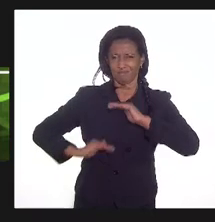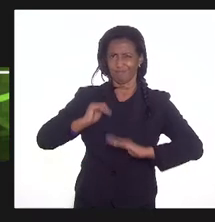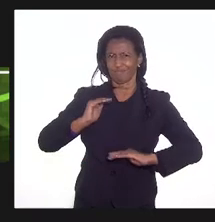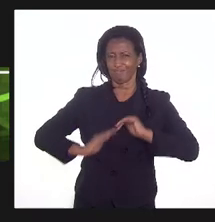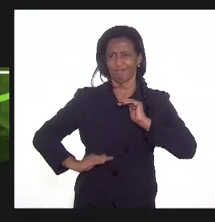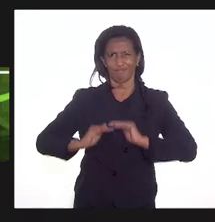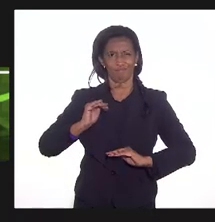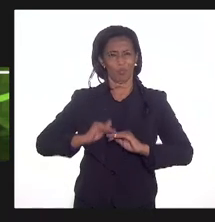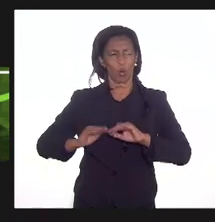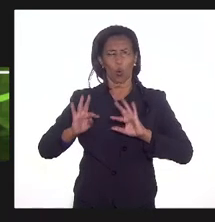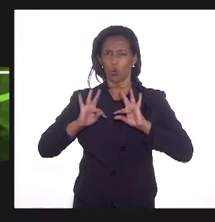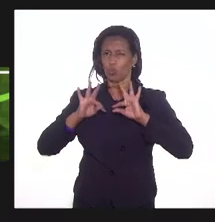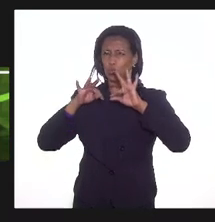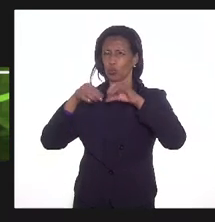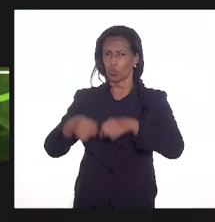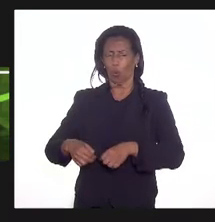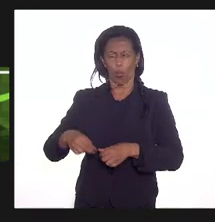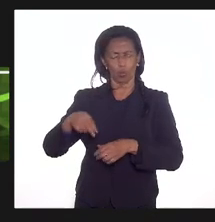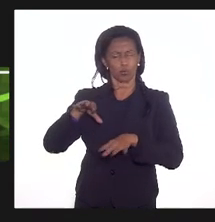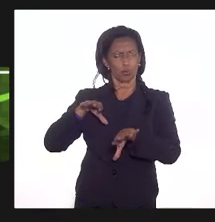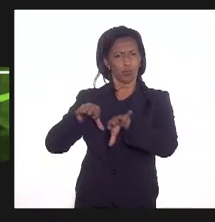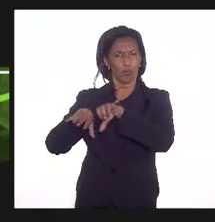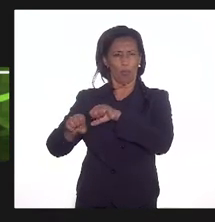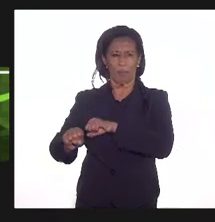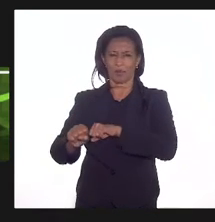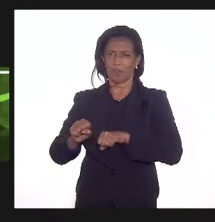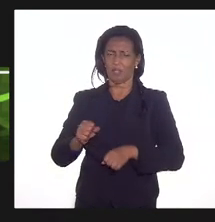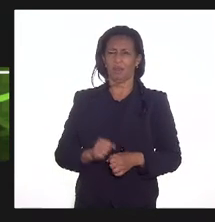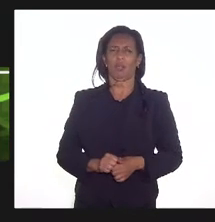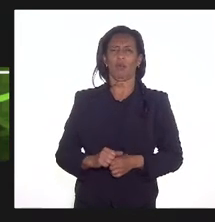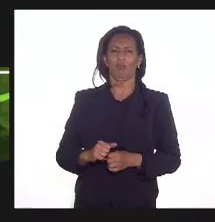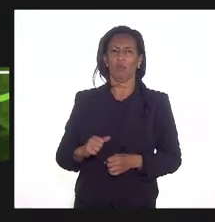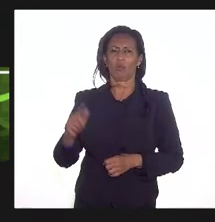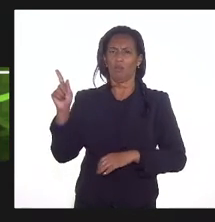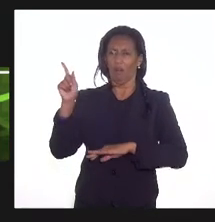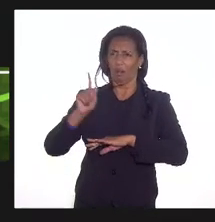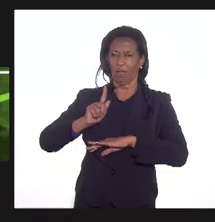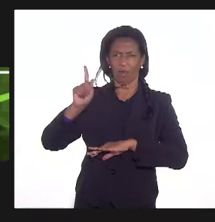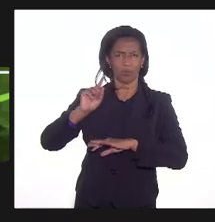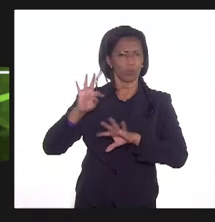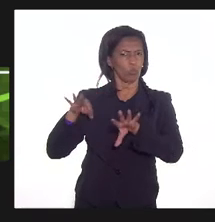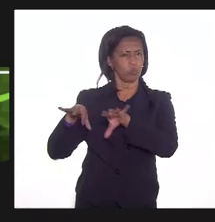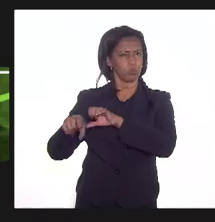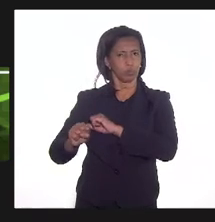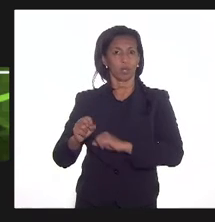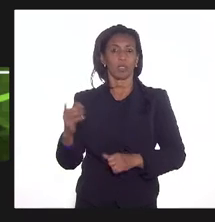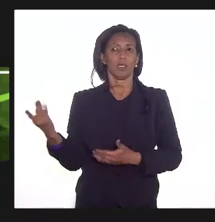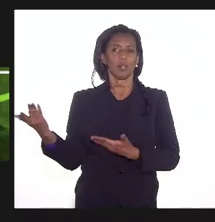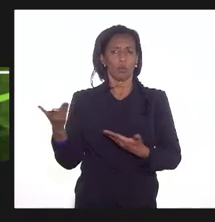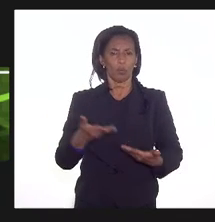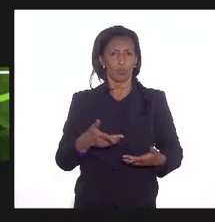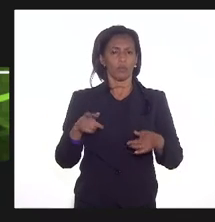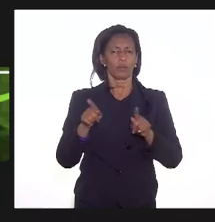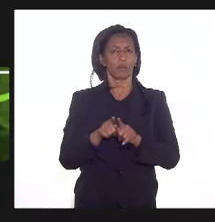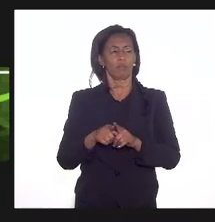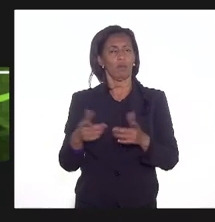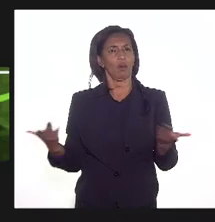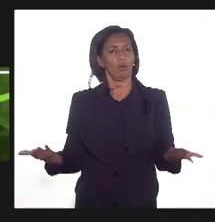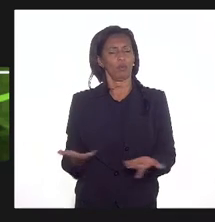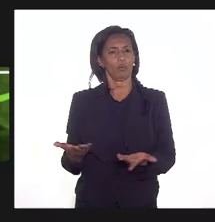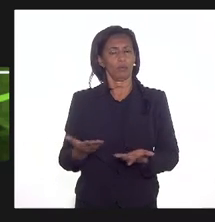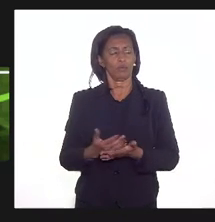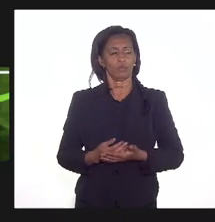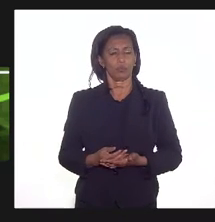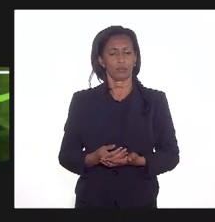todos com licenciatura em dança todos com formação com graduação e estamos trazendo agora que é